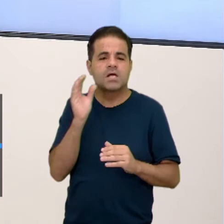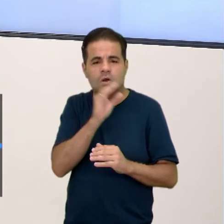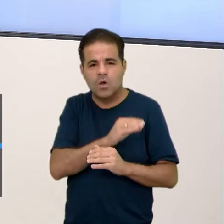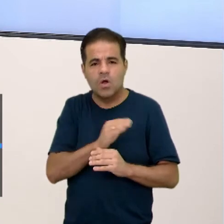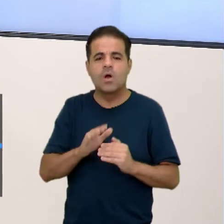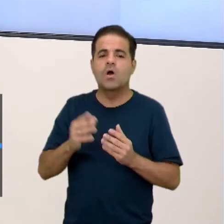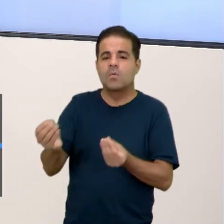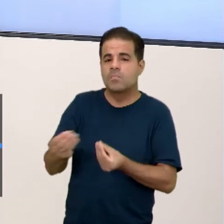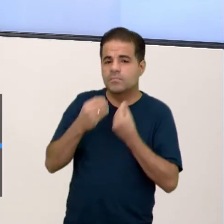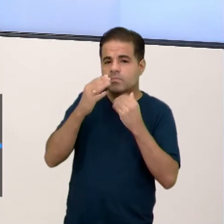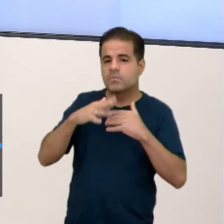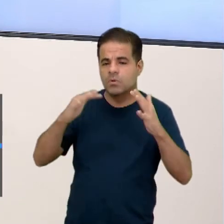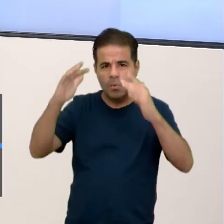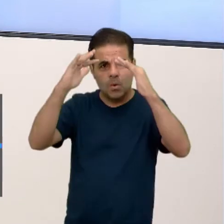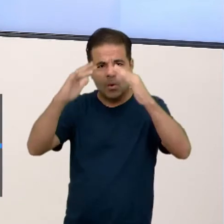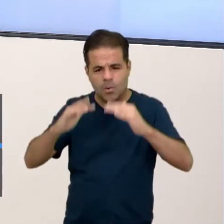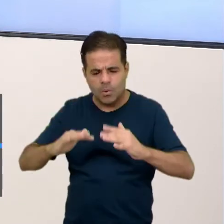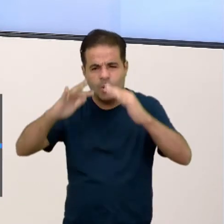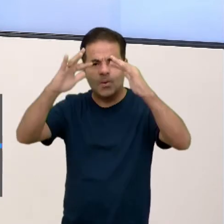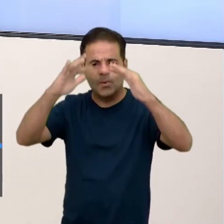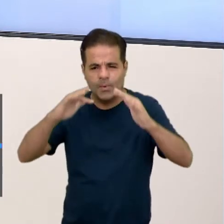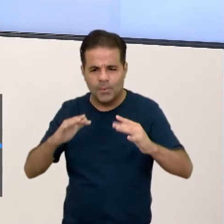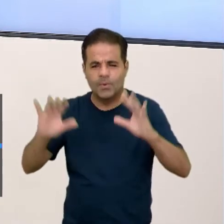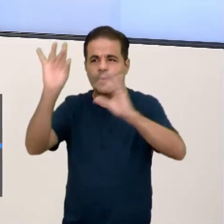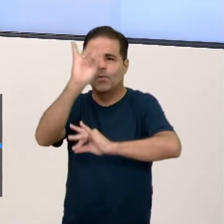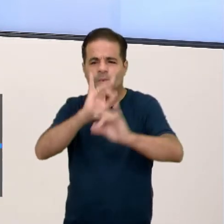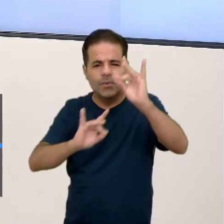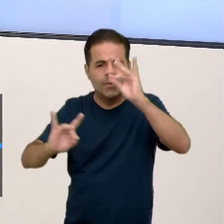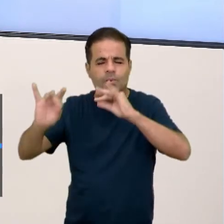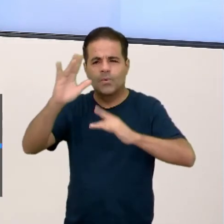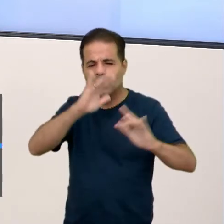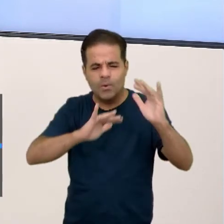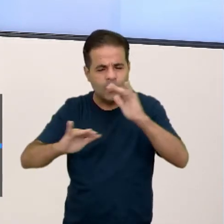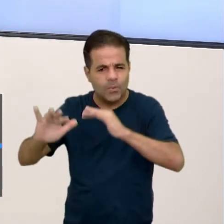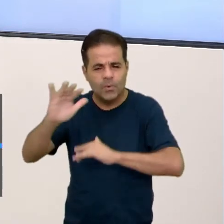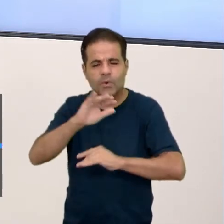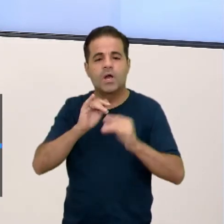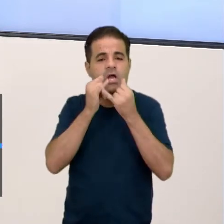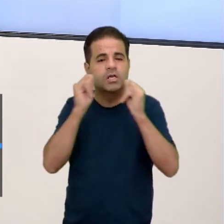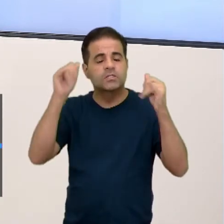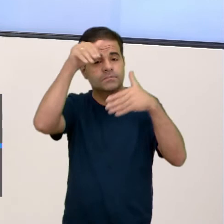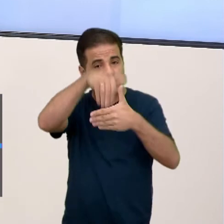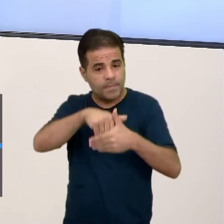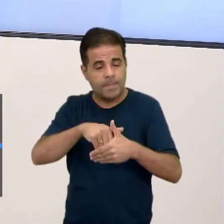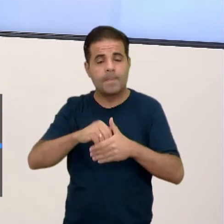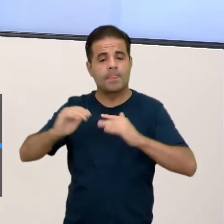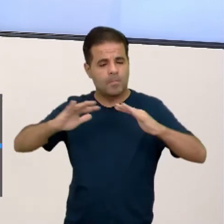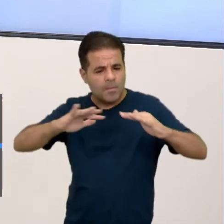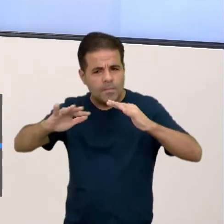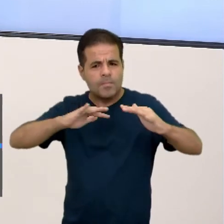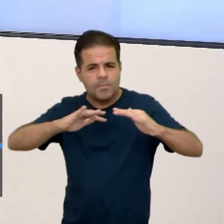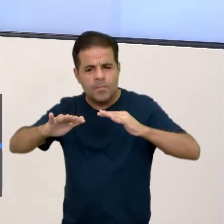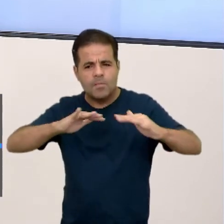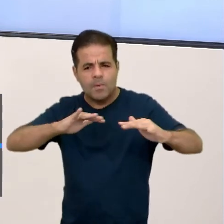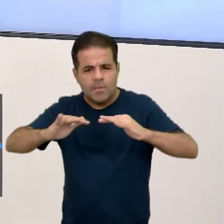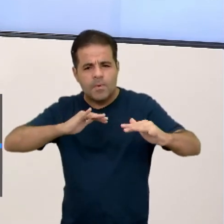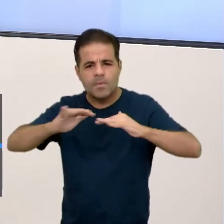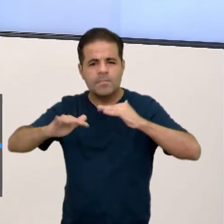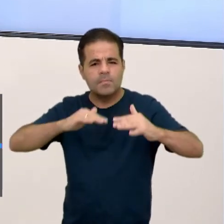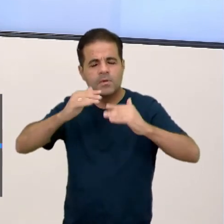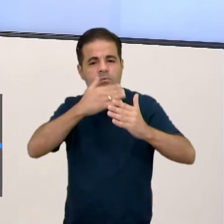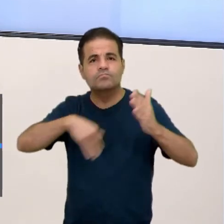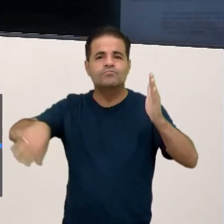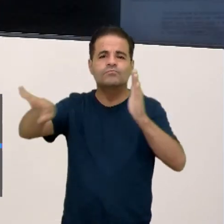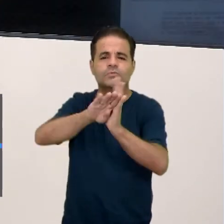quente oferece, mais essas partículas se movimentam. Então essa já é a energia interna. Então ela se movimenta até chegar